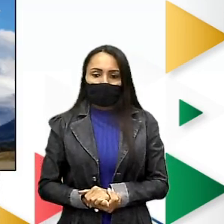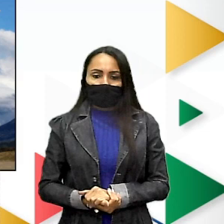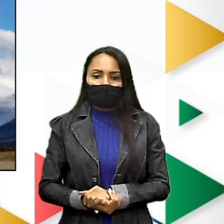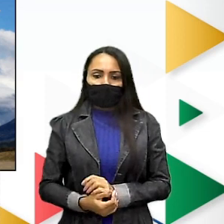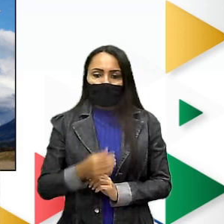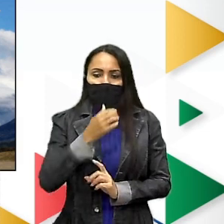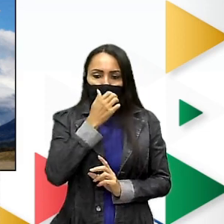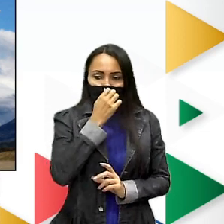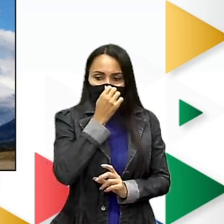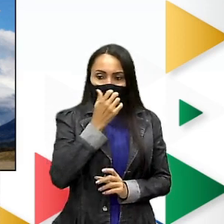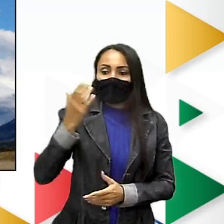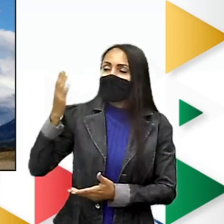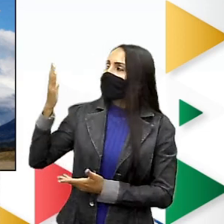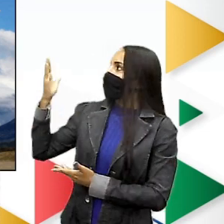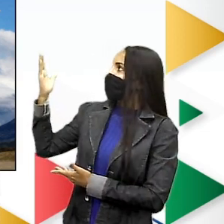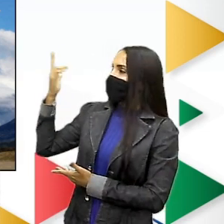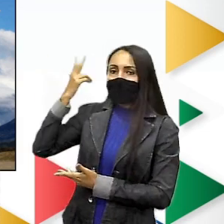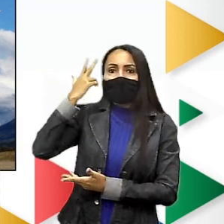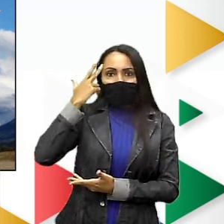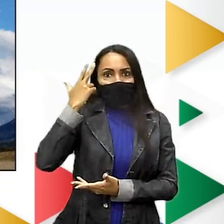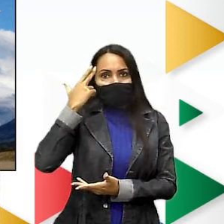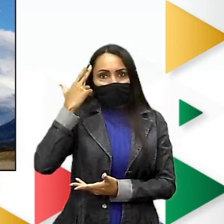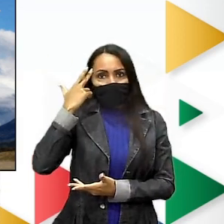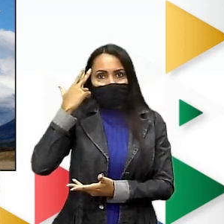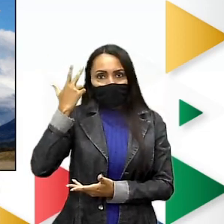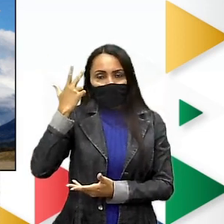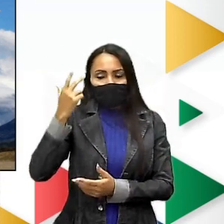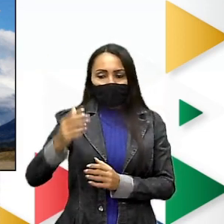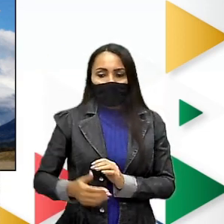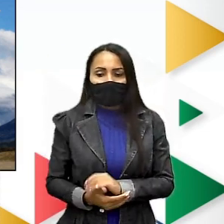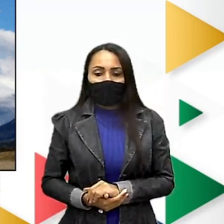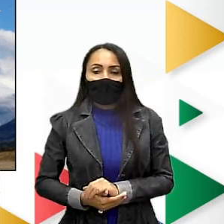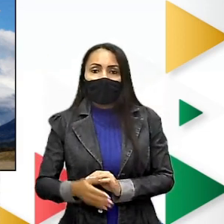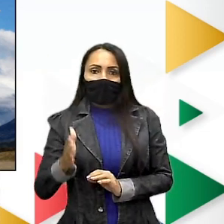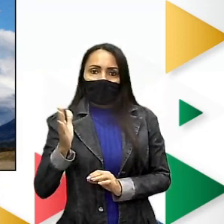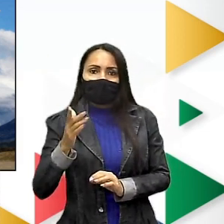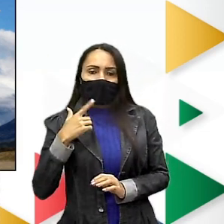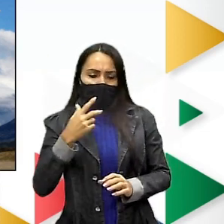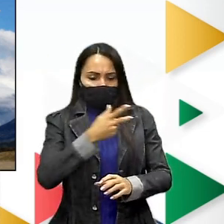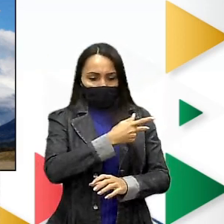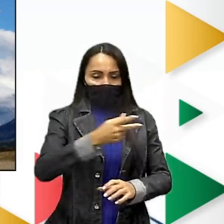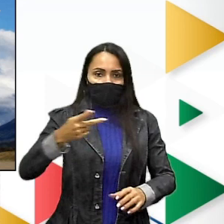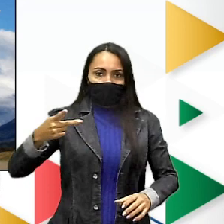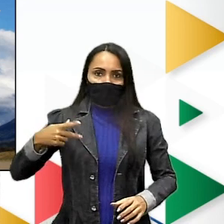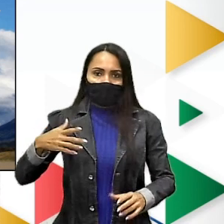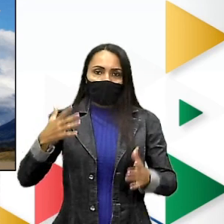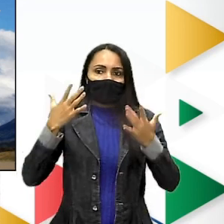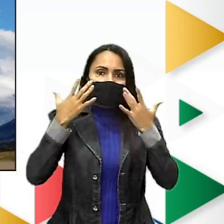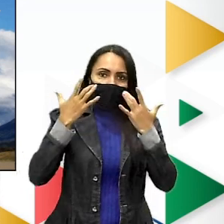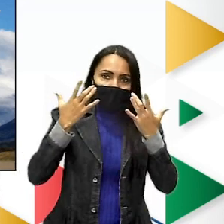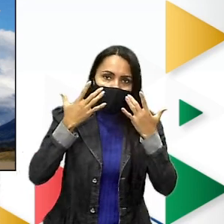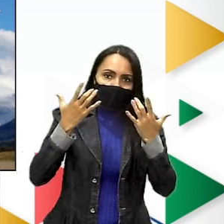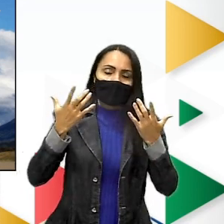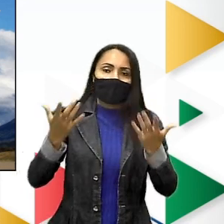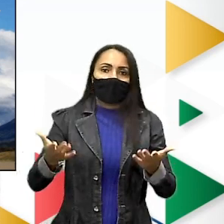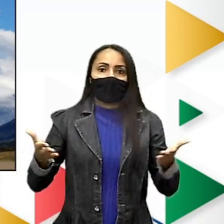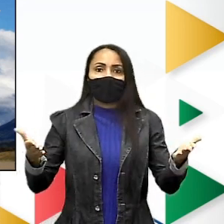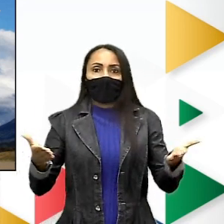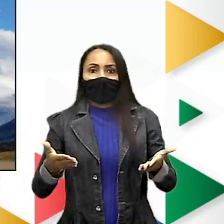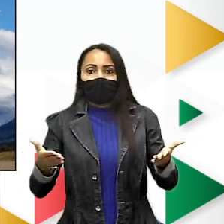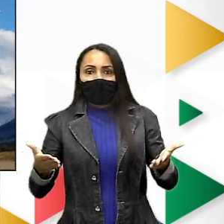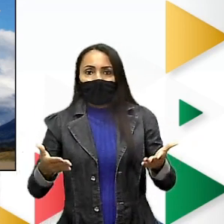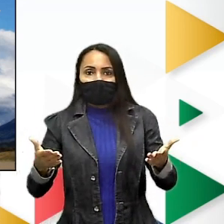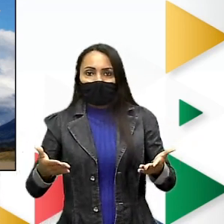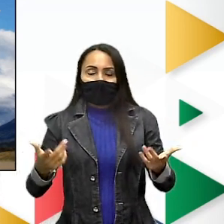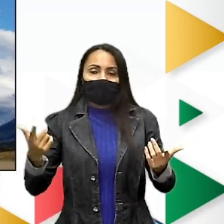Essa aí é a que mais comum. Se você já visitou Ceará, já visitou aqui o Parque